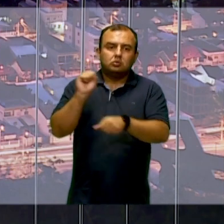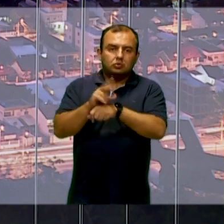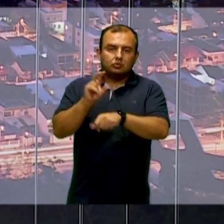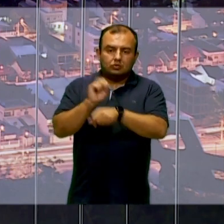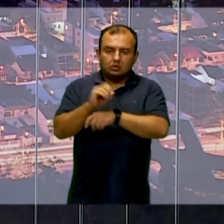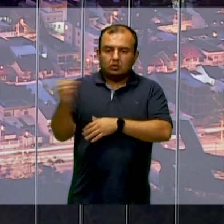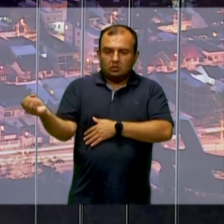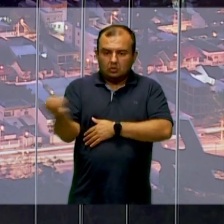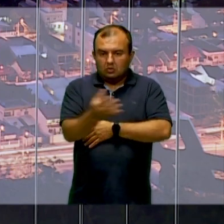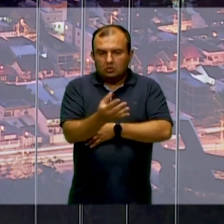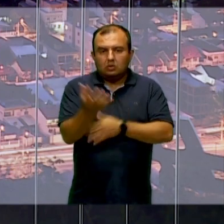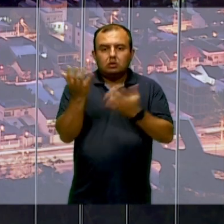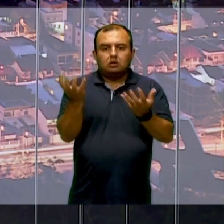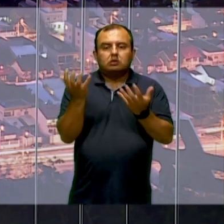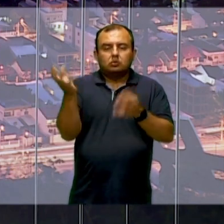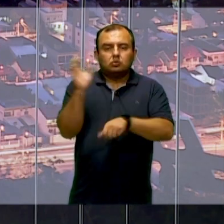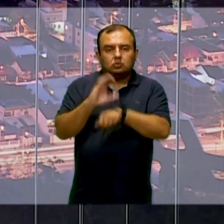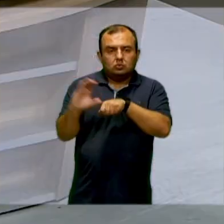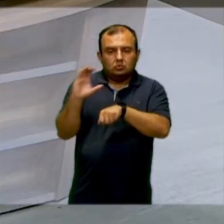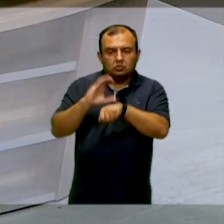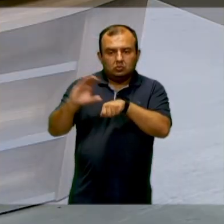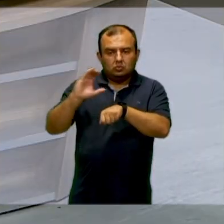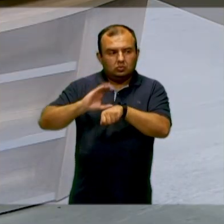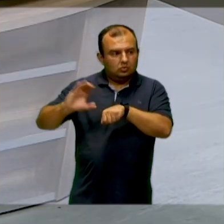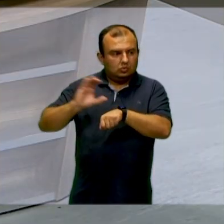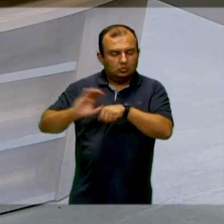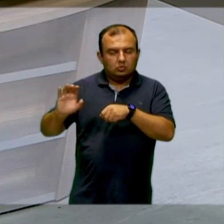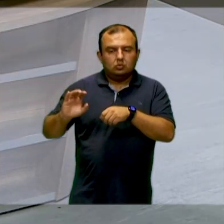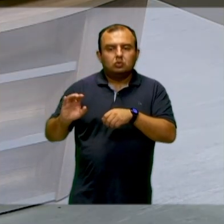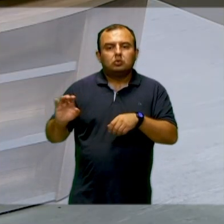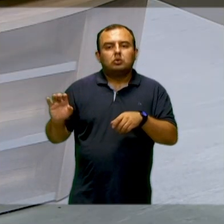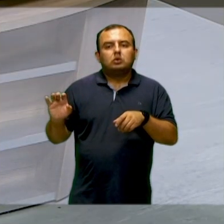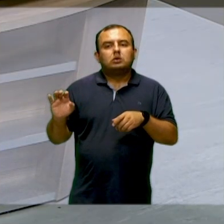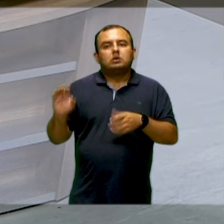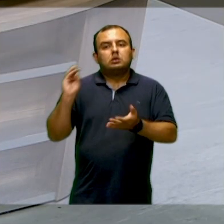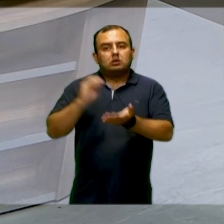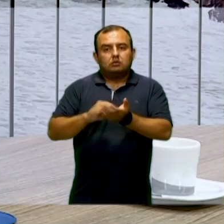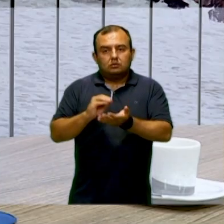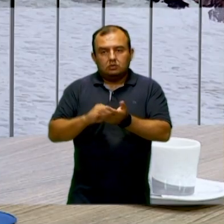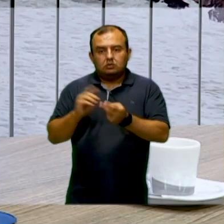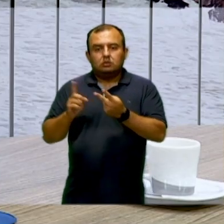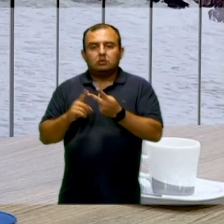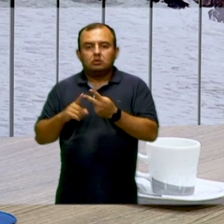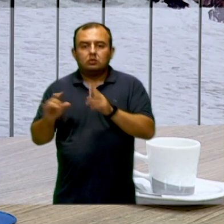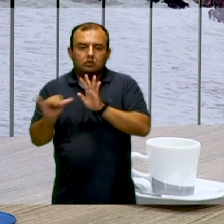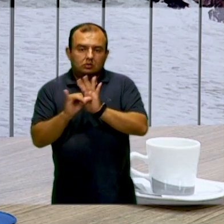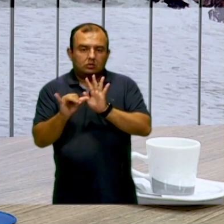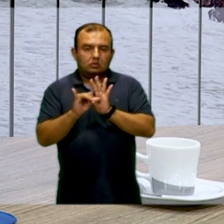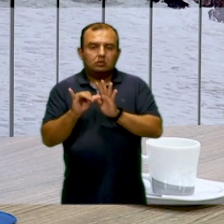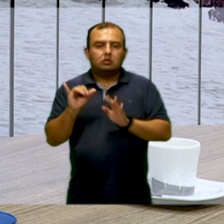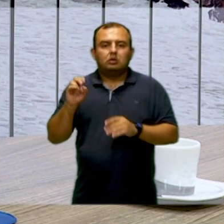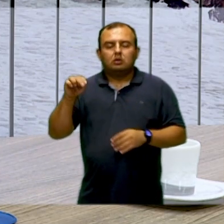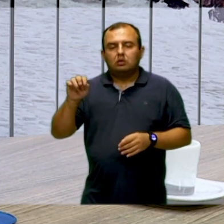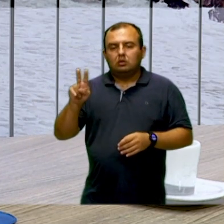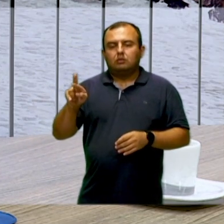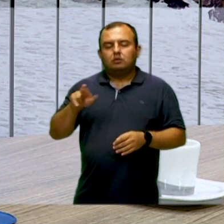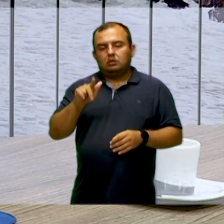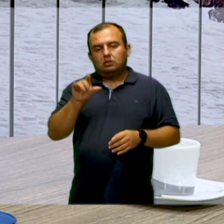quem quiser fazer os cursos do conservatório, né? Está faltando esse e está faltando o edital de intervenções